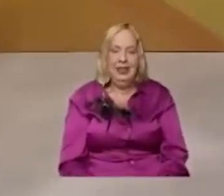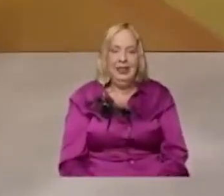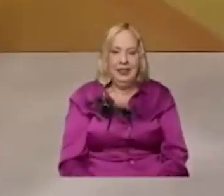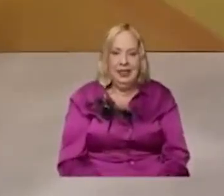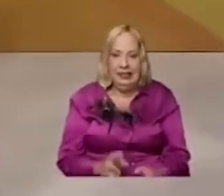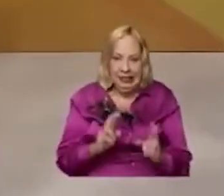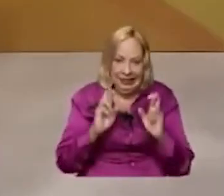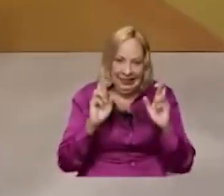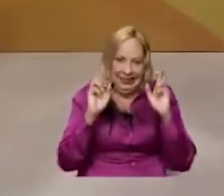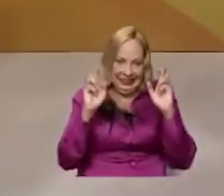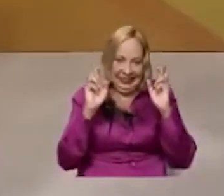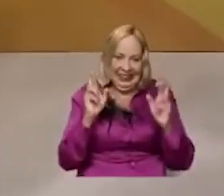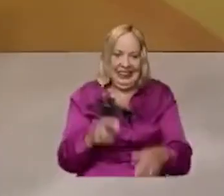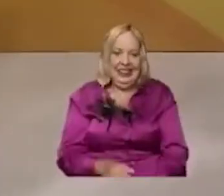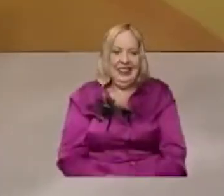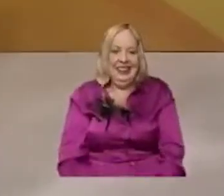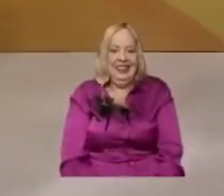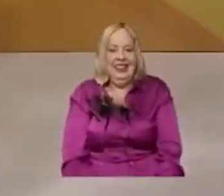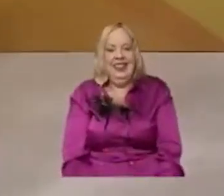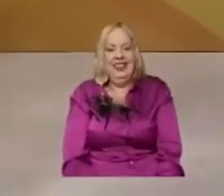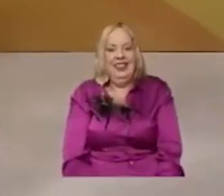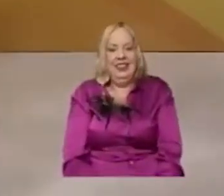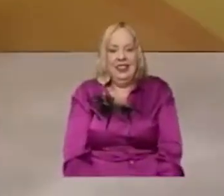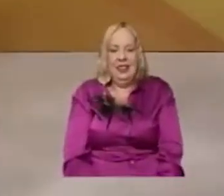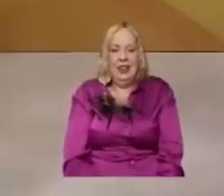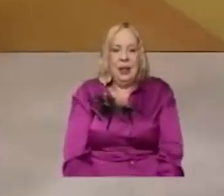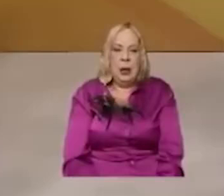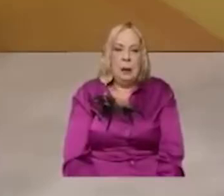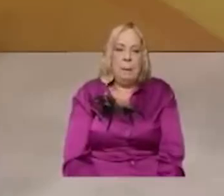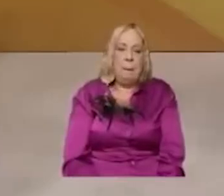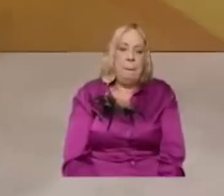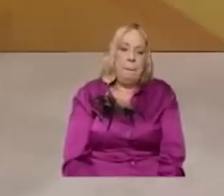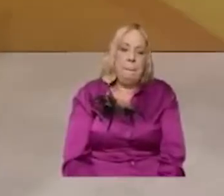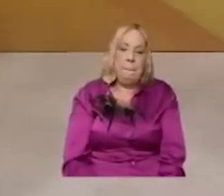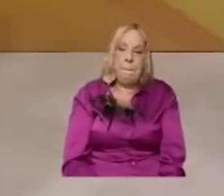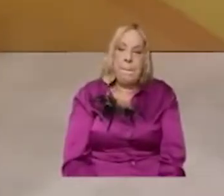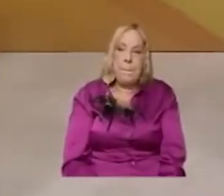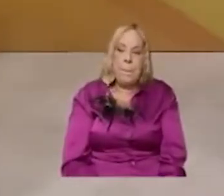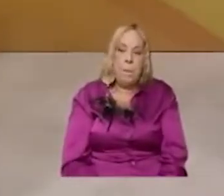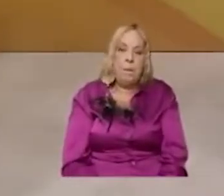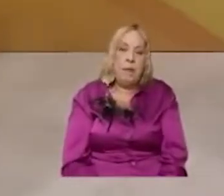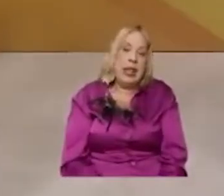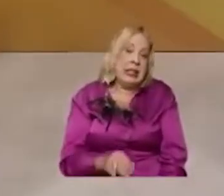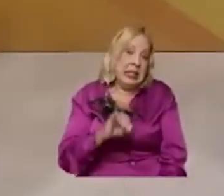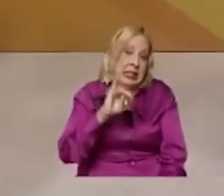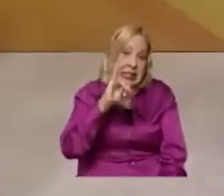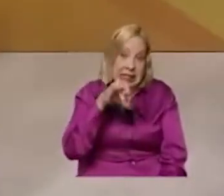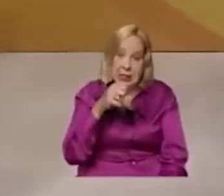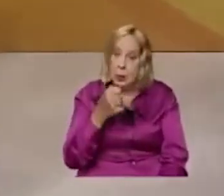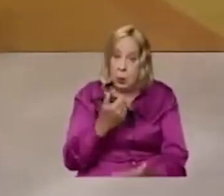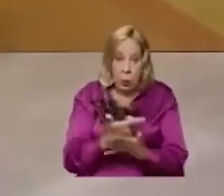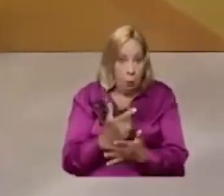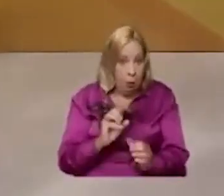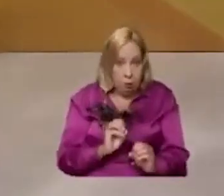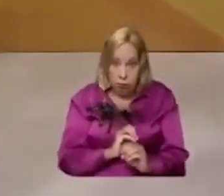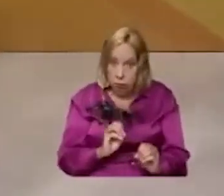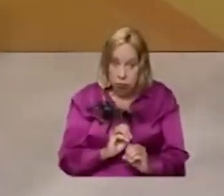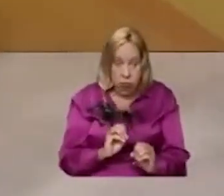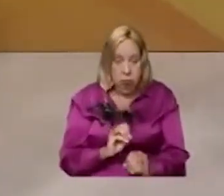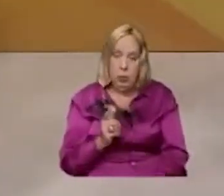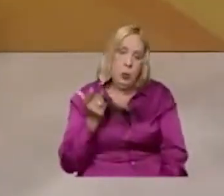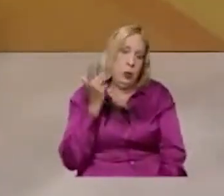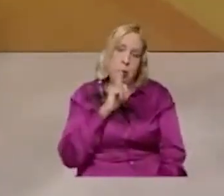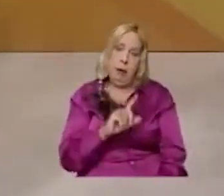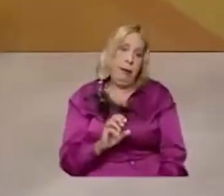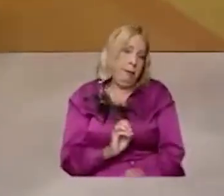estar pertinho. Você viu, até o entrevistado disse, só não ganha quem não compra. É, aí é, eu vou te contar,